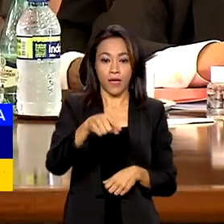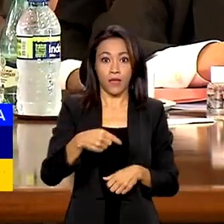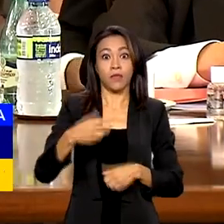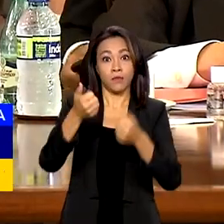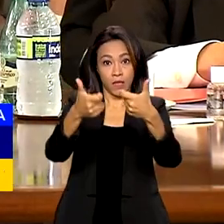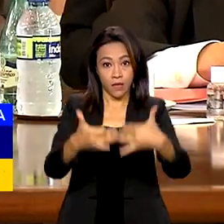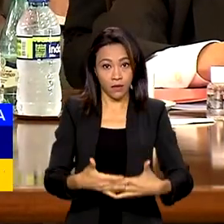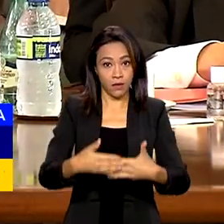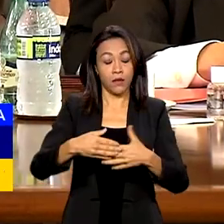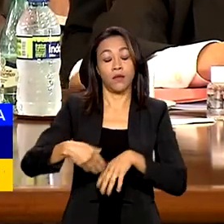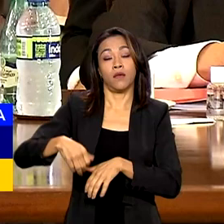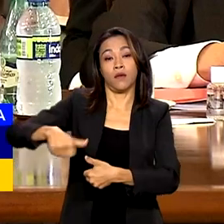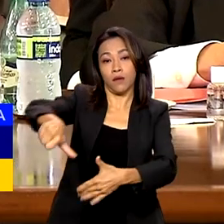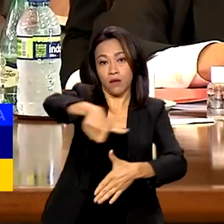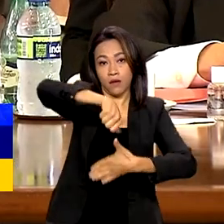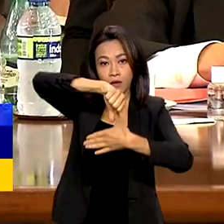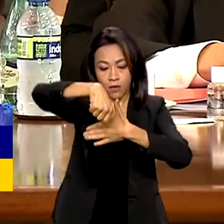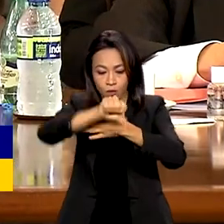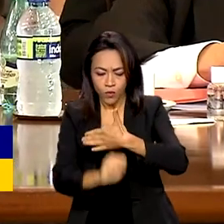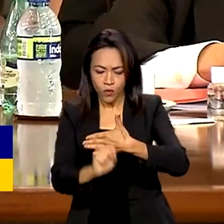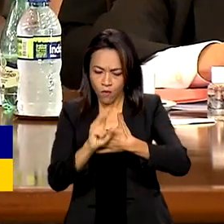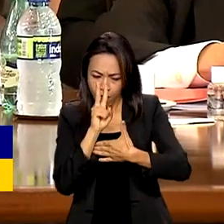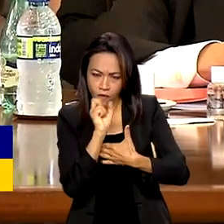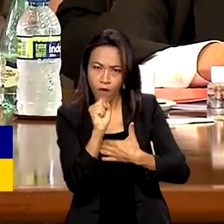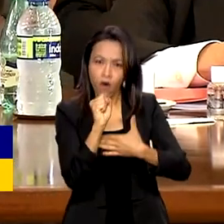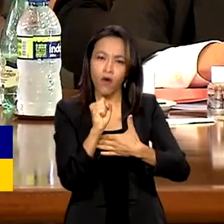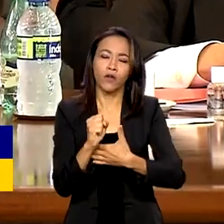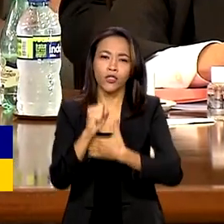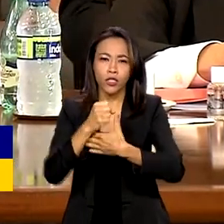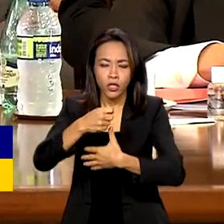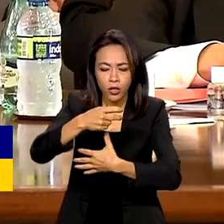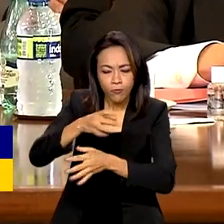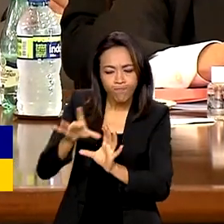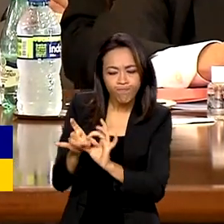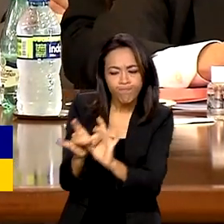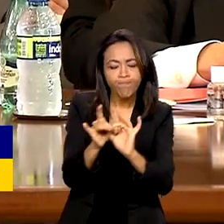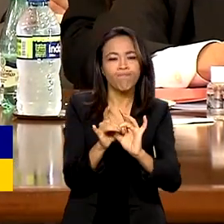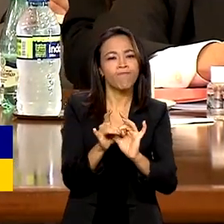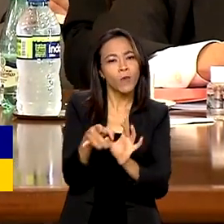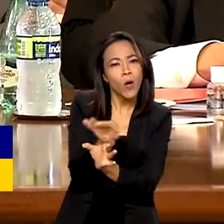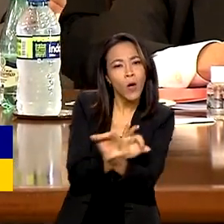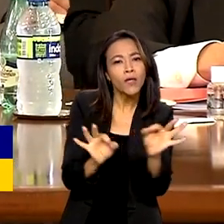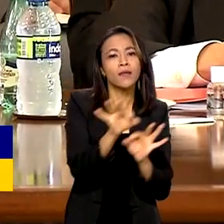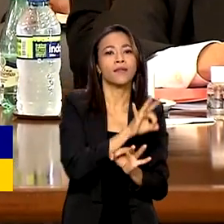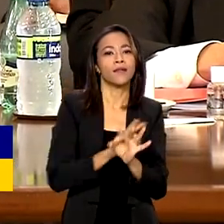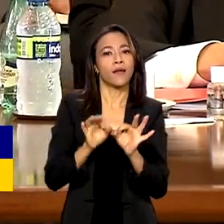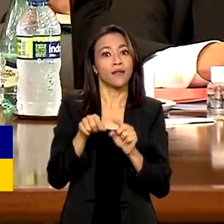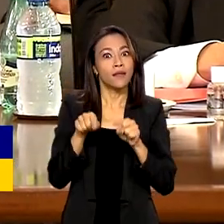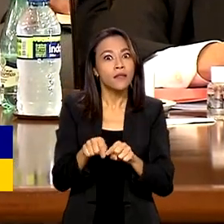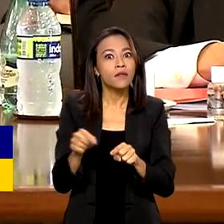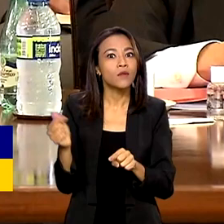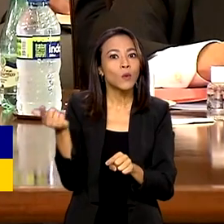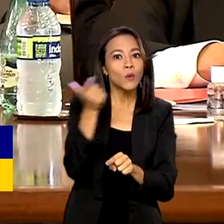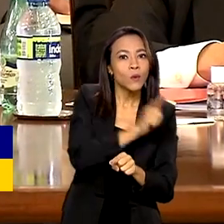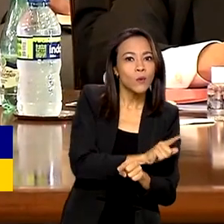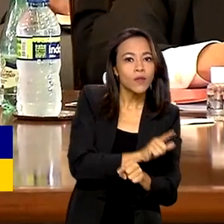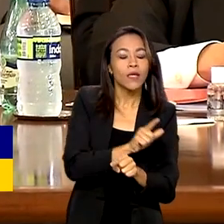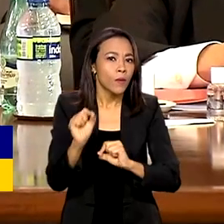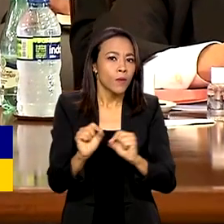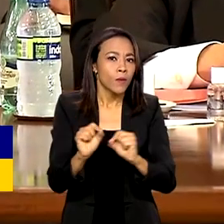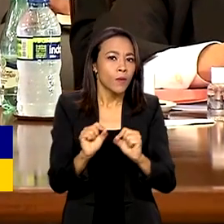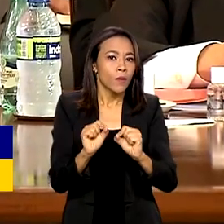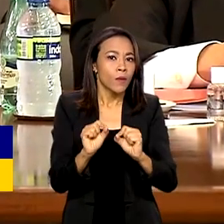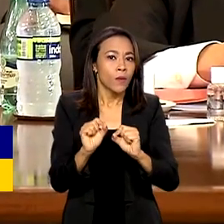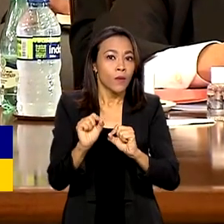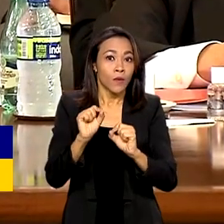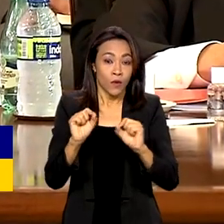forte, confiante e politicamente organizada amplia as possibilidades de afirmar no plano